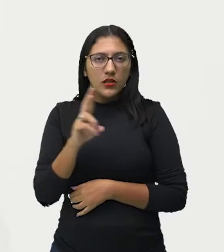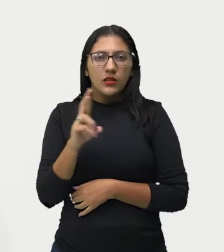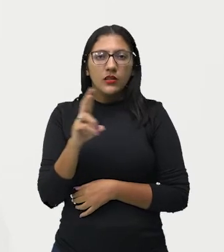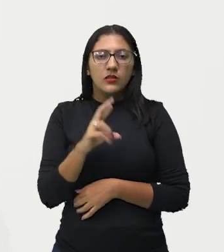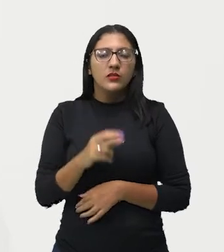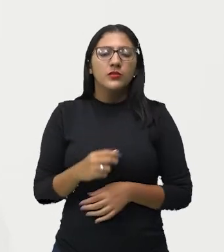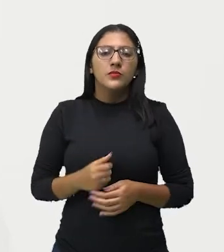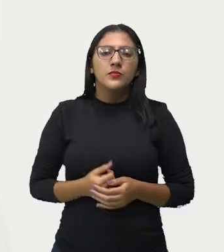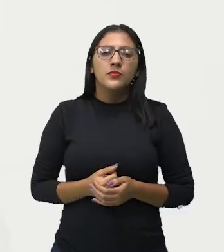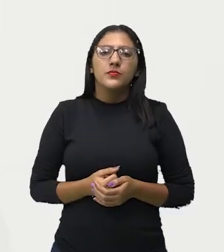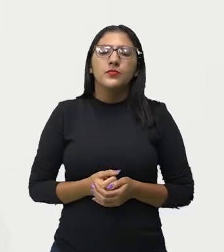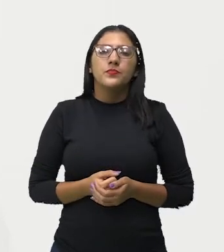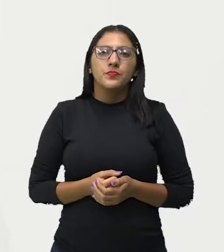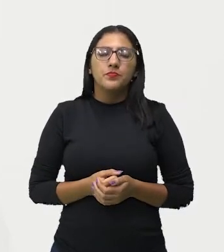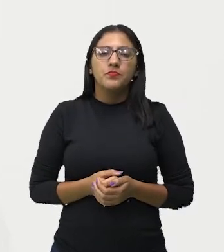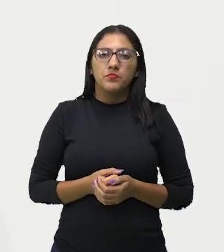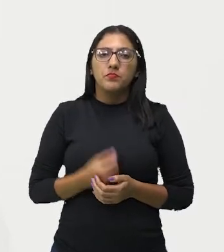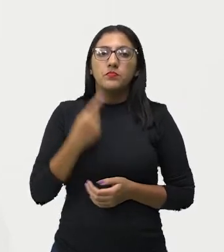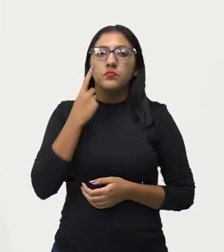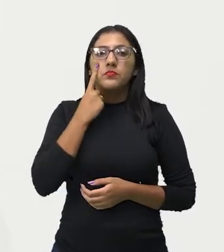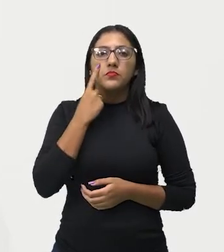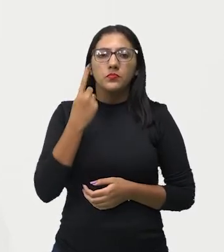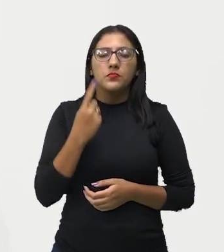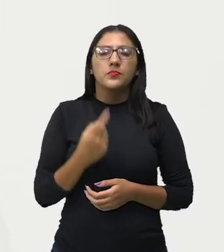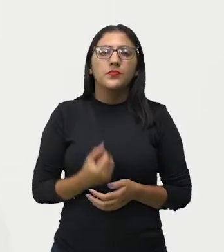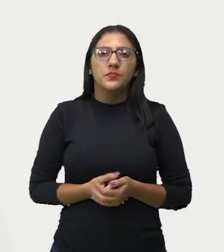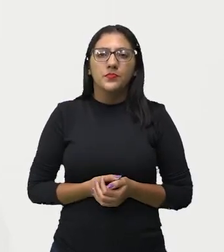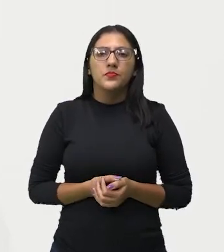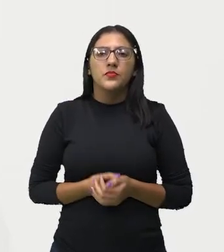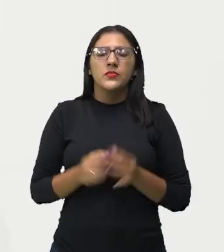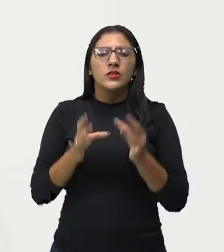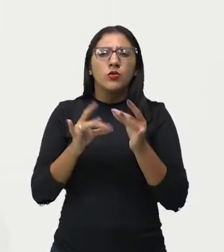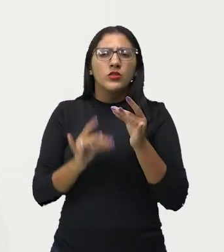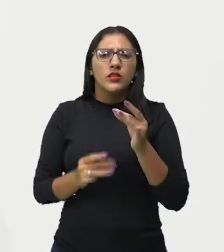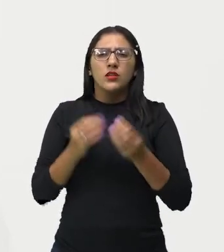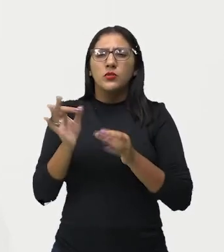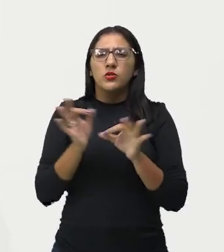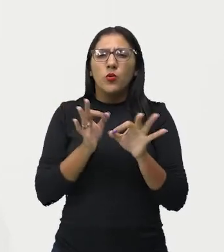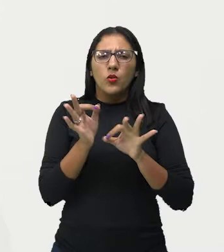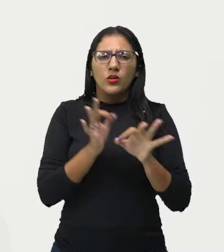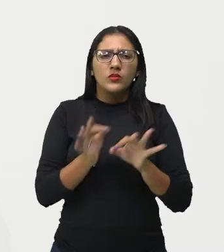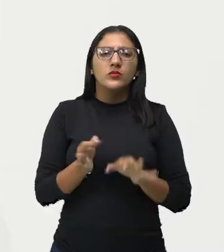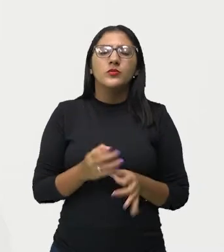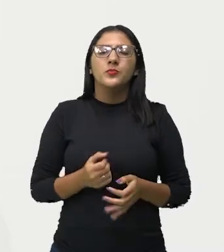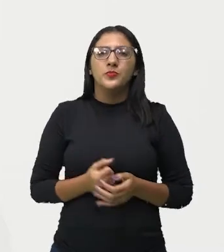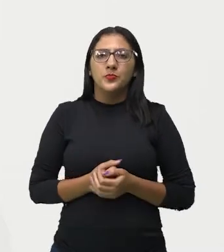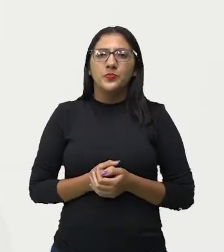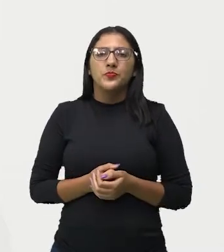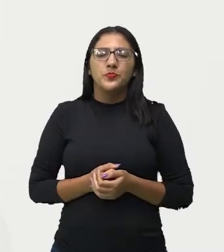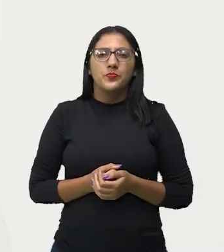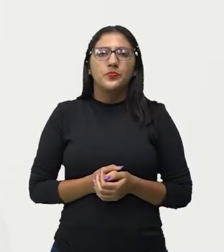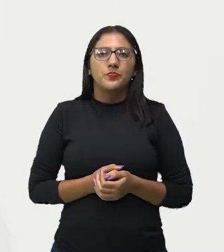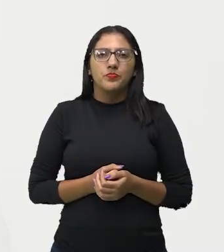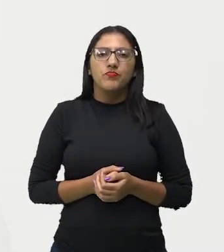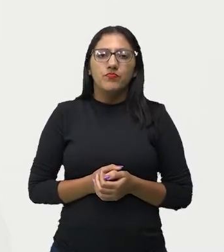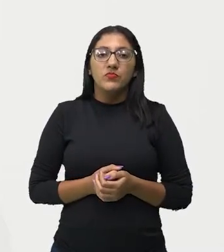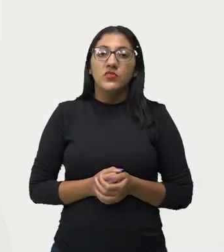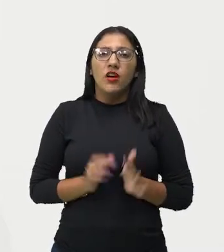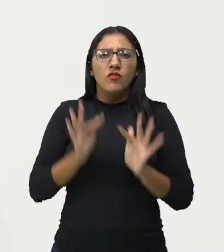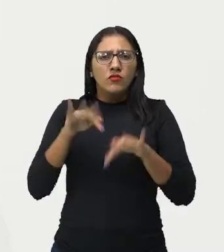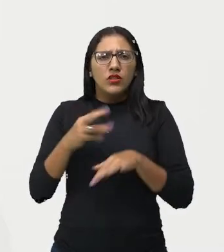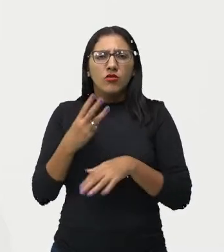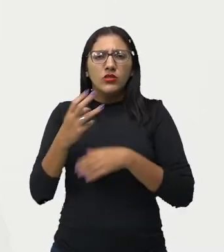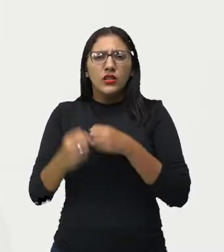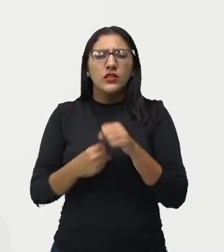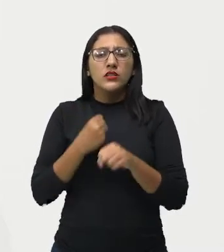R$1.300. Beleza? Acompanha só então o detalhamento aí final da nossa questãozinha. Ao final de 3 anos,